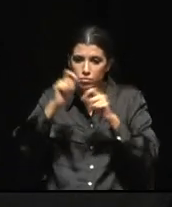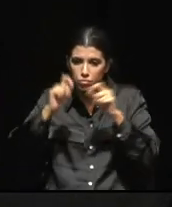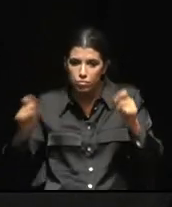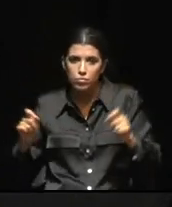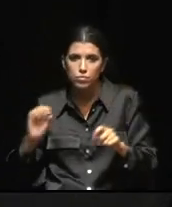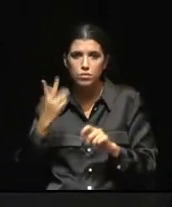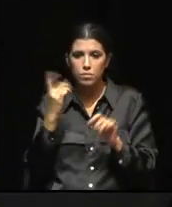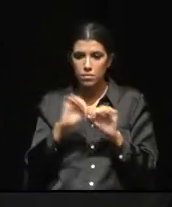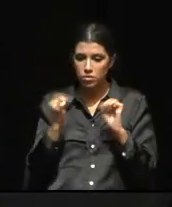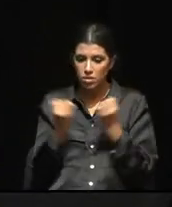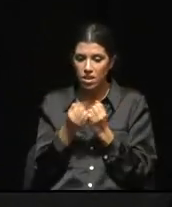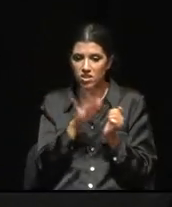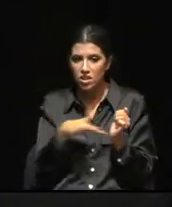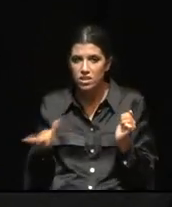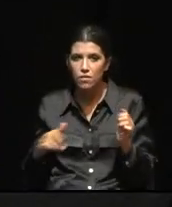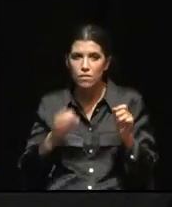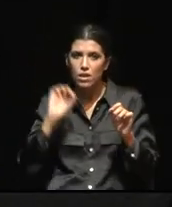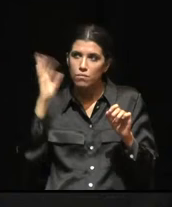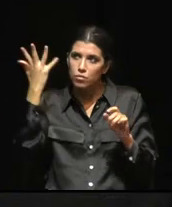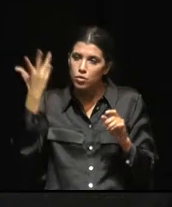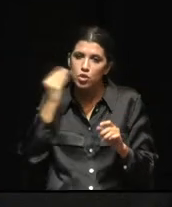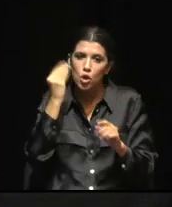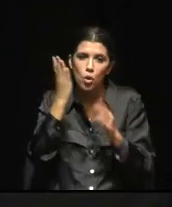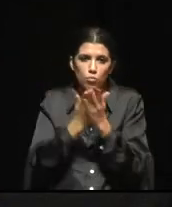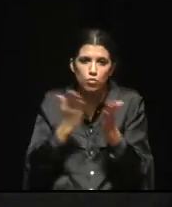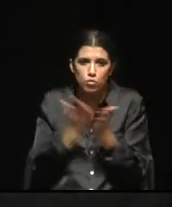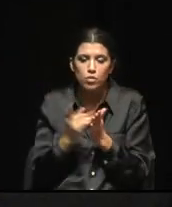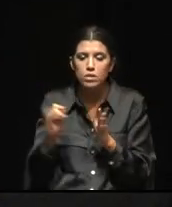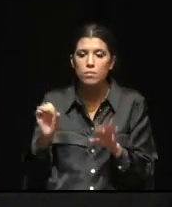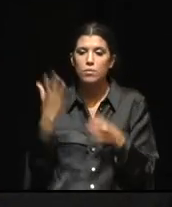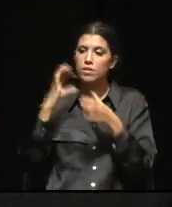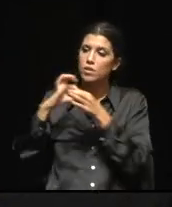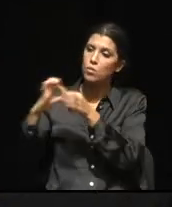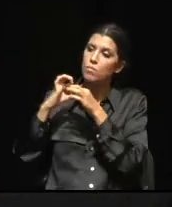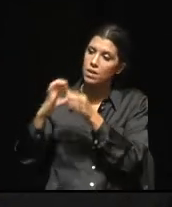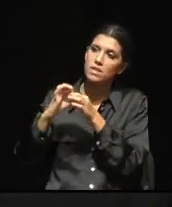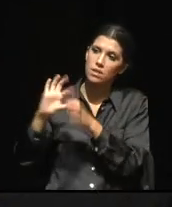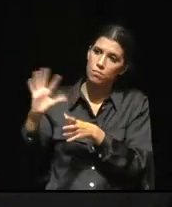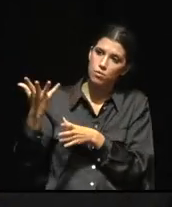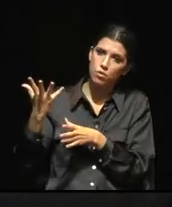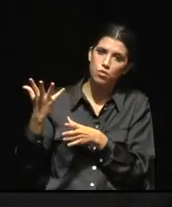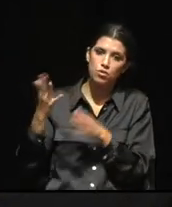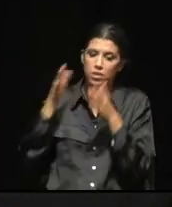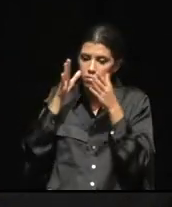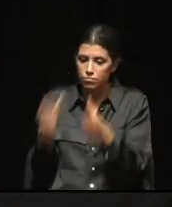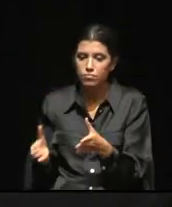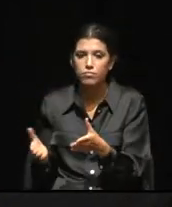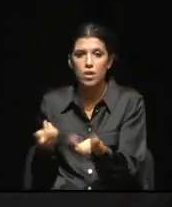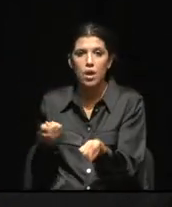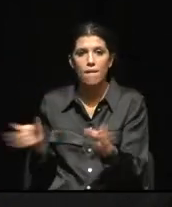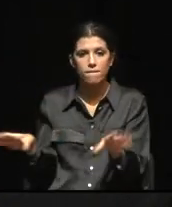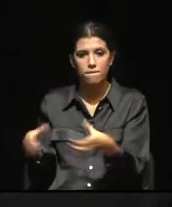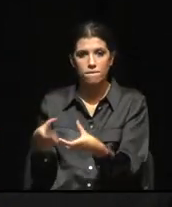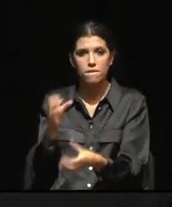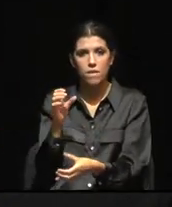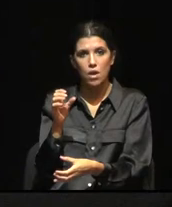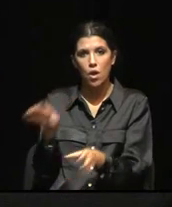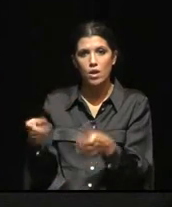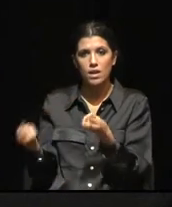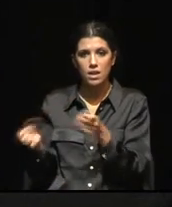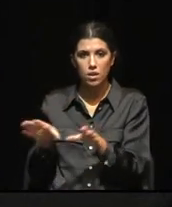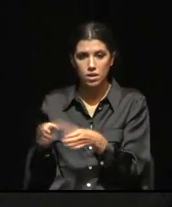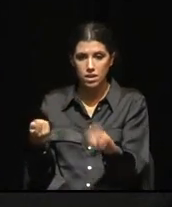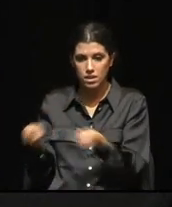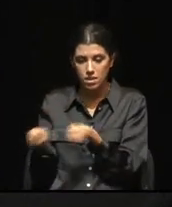primeiras sociedades científicas e do início da cooperação internacional em Meteorologia com especial ênfase na organização meteorológica